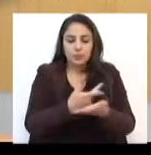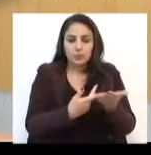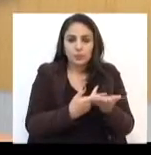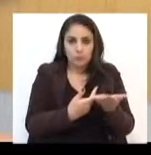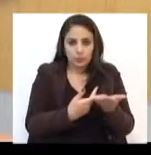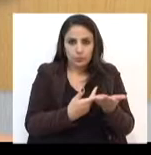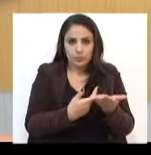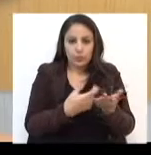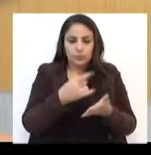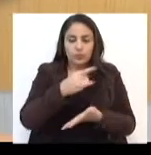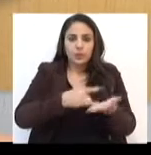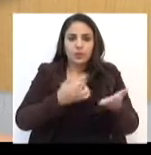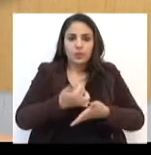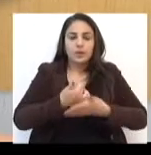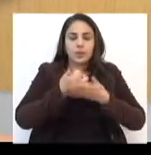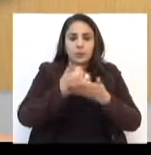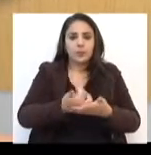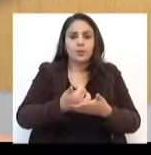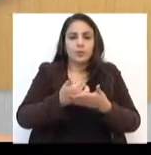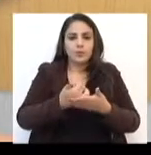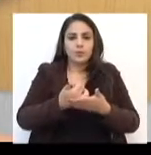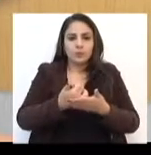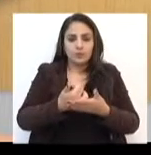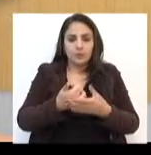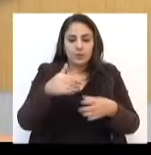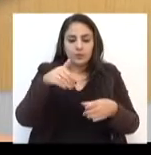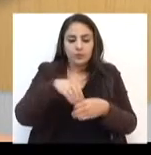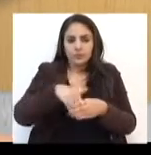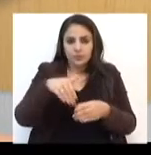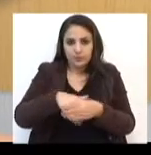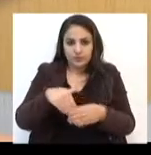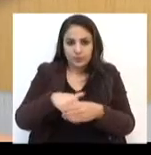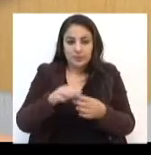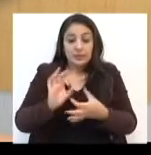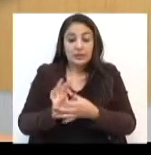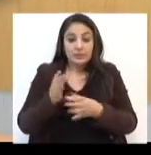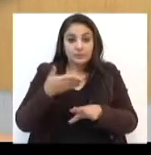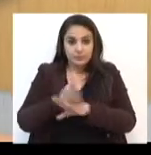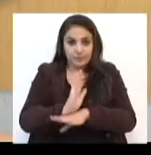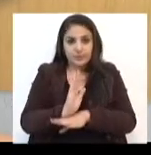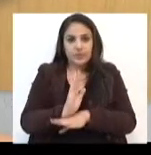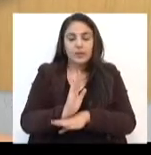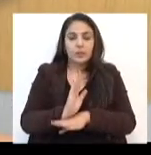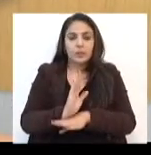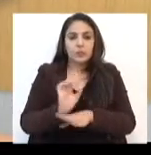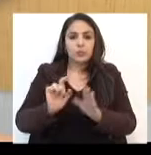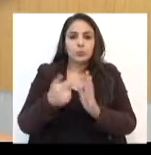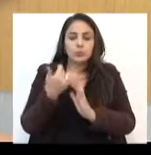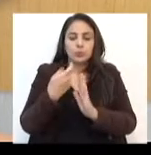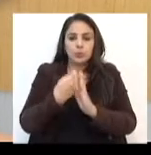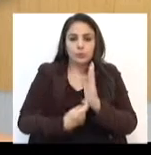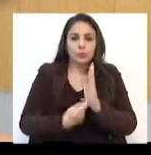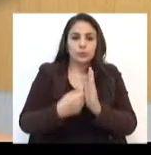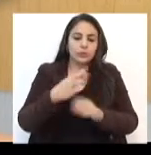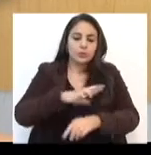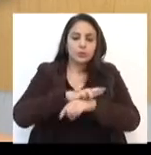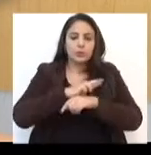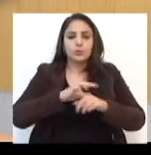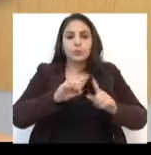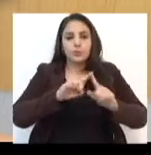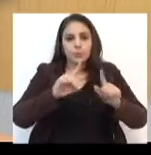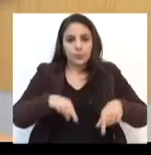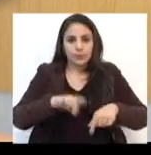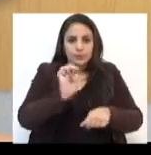documento em apoio aos aprovados no último concurso para Defensor Público do Estado. A ideia é